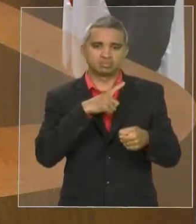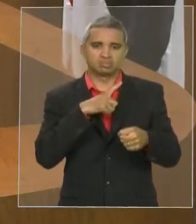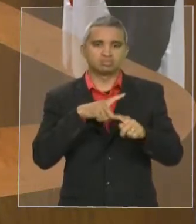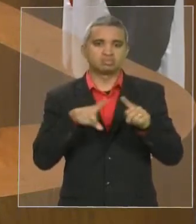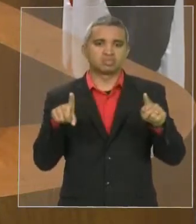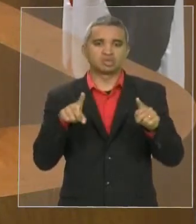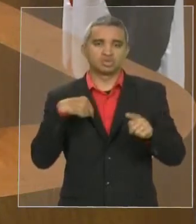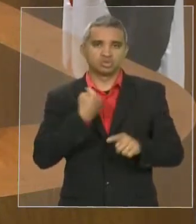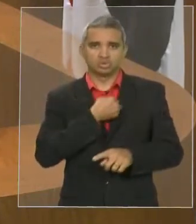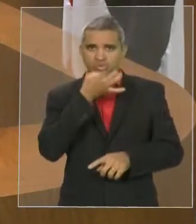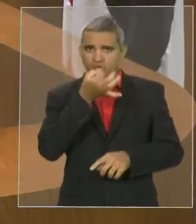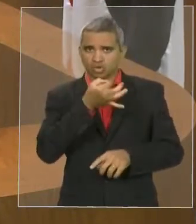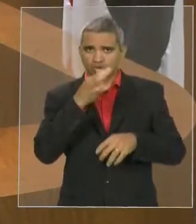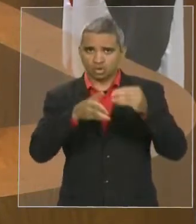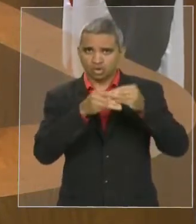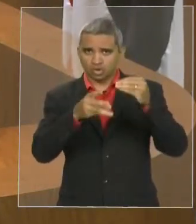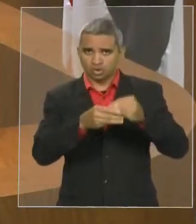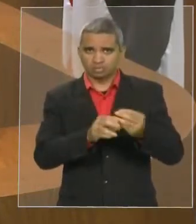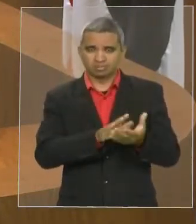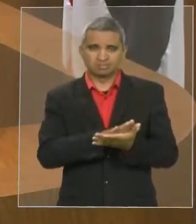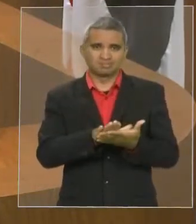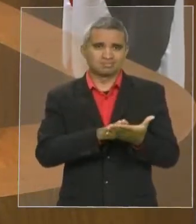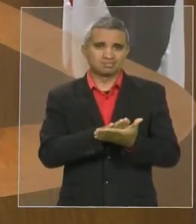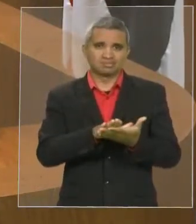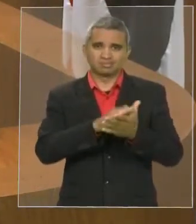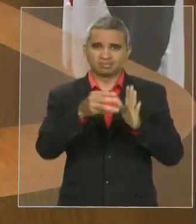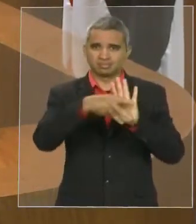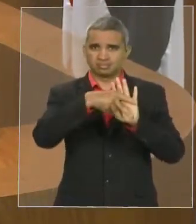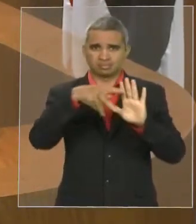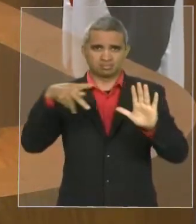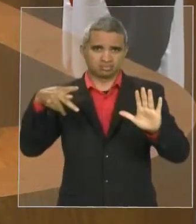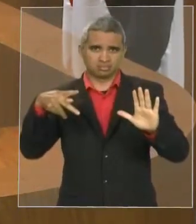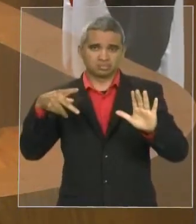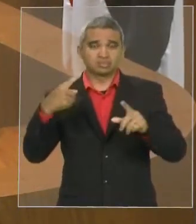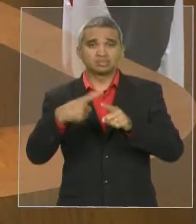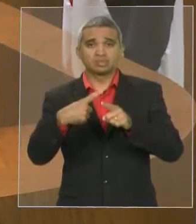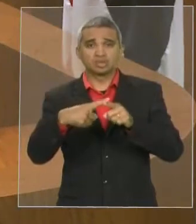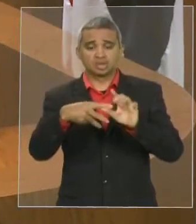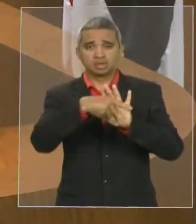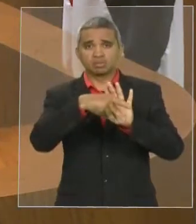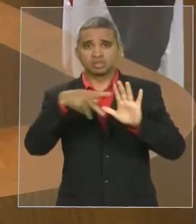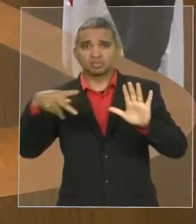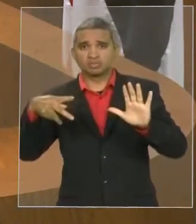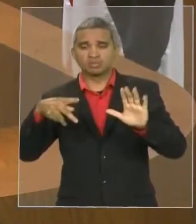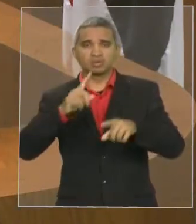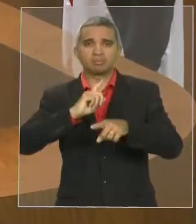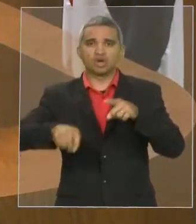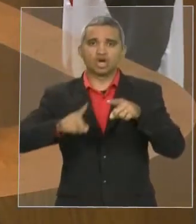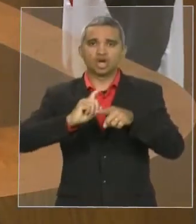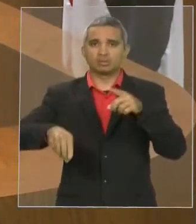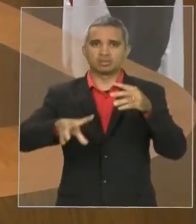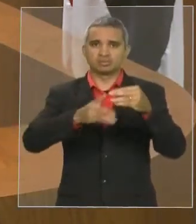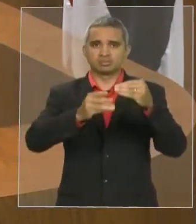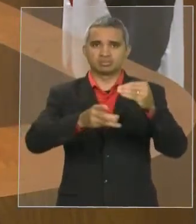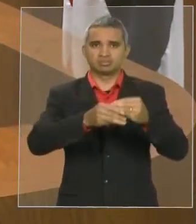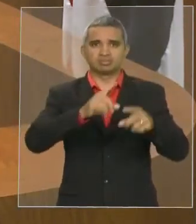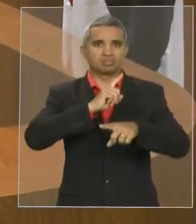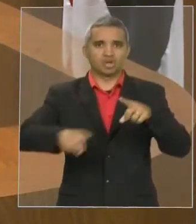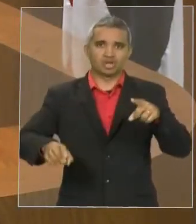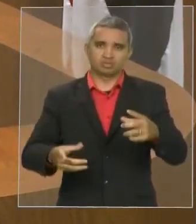ouvido atentamente, talvez sejam isso que queiram implantar na Assembleia. Mas, infelizmente, não tiveram a força ainda de alterar a Constituição para